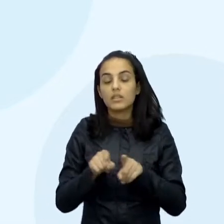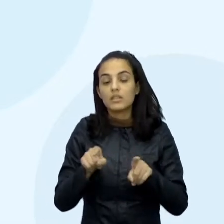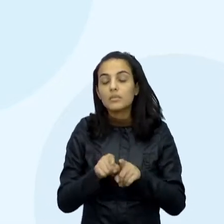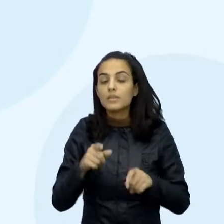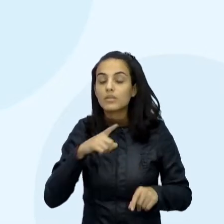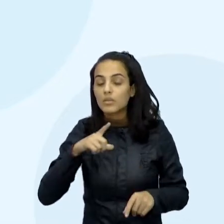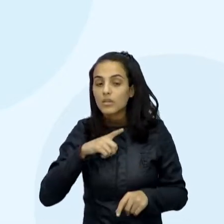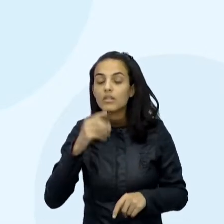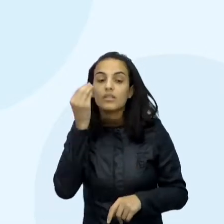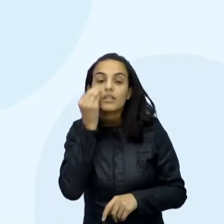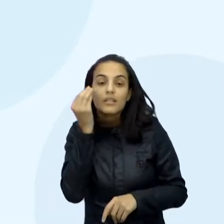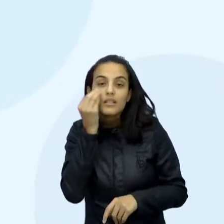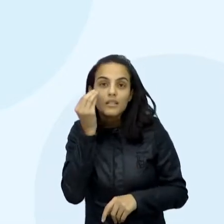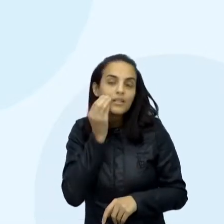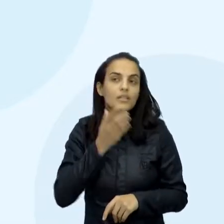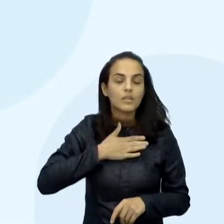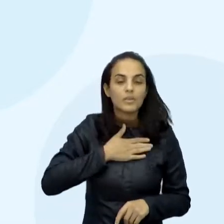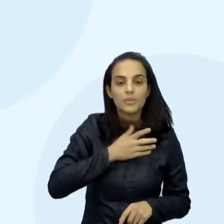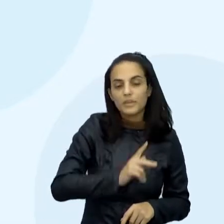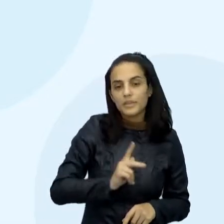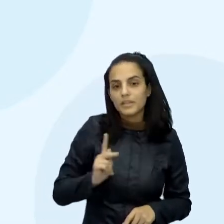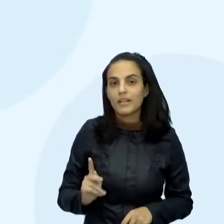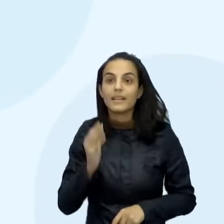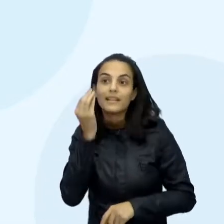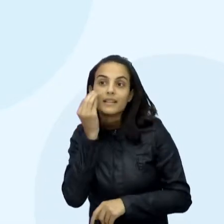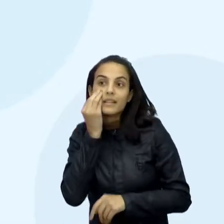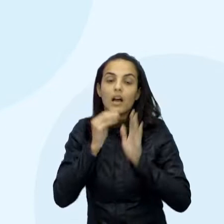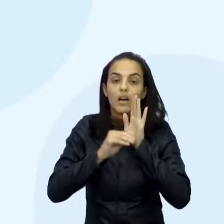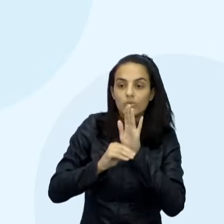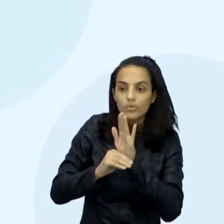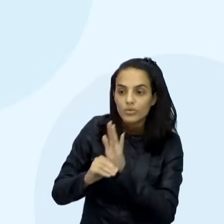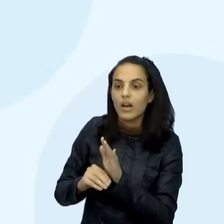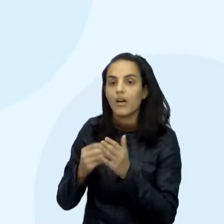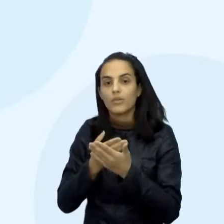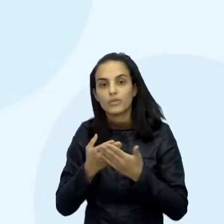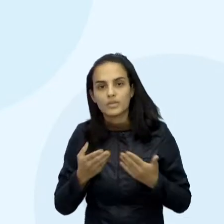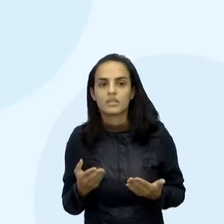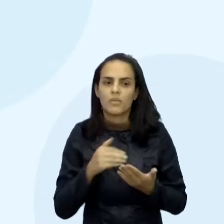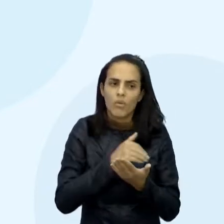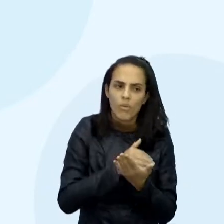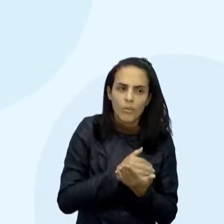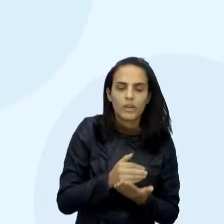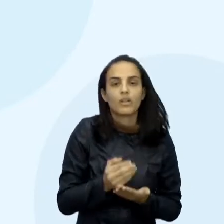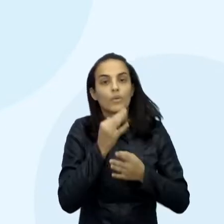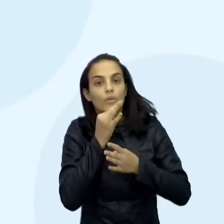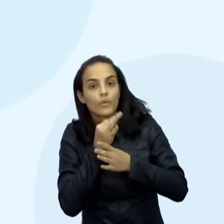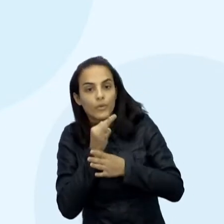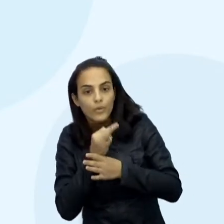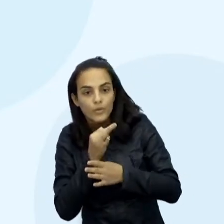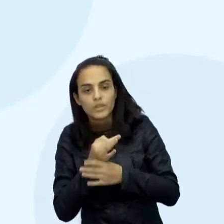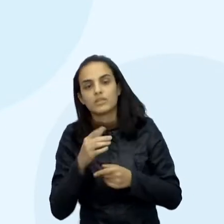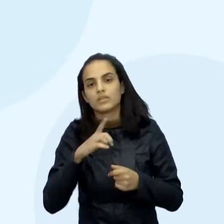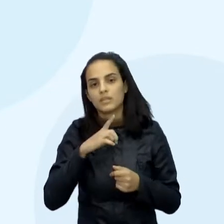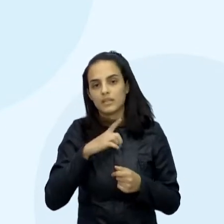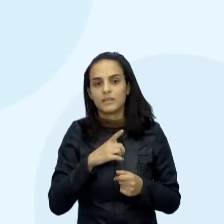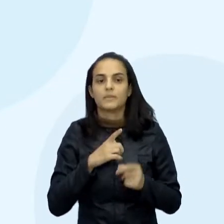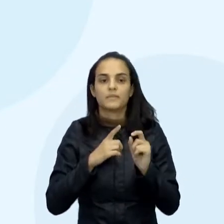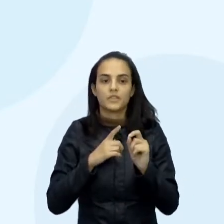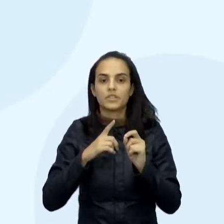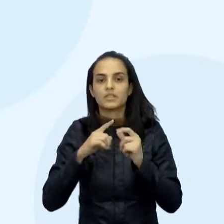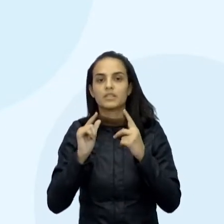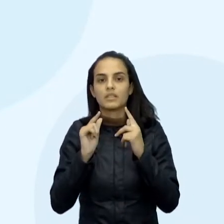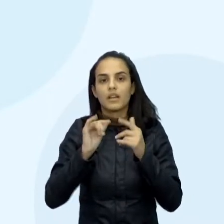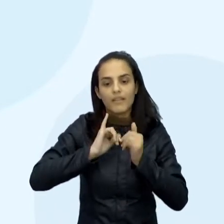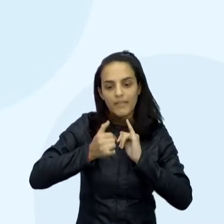está tentando aqui, eu enquanto professora, estou tentando guiar vocês aí para os princípios físicos para obtenção aí de energia